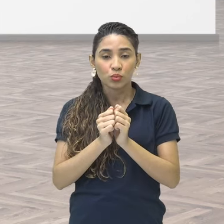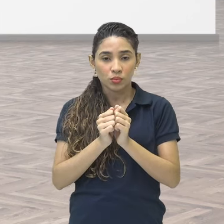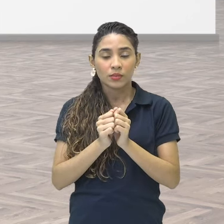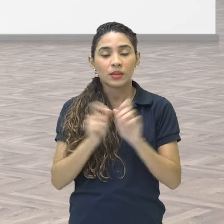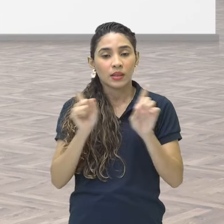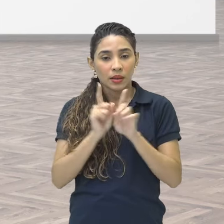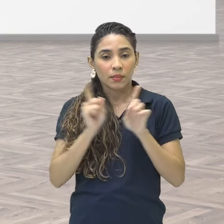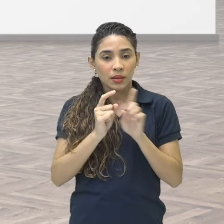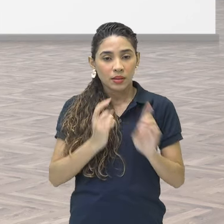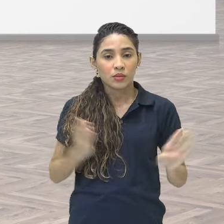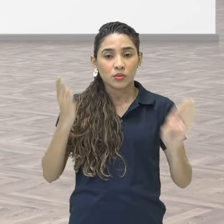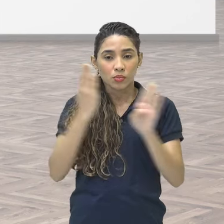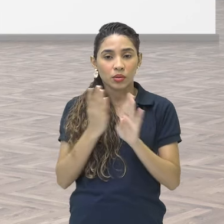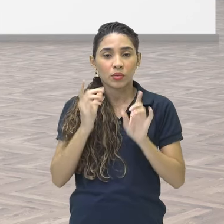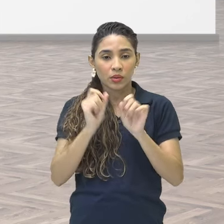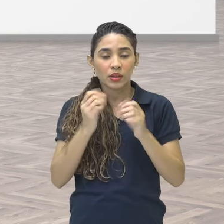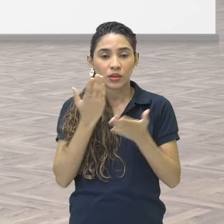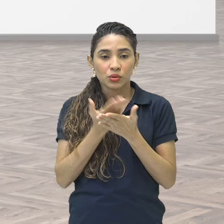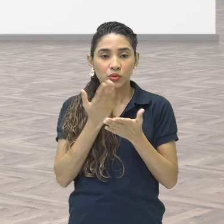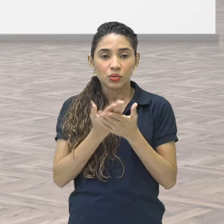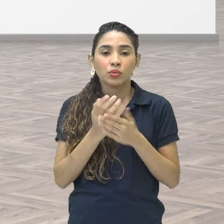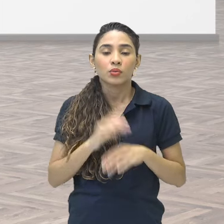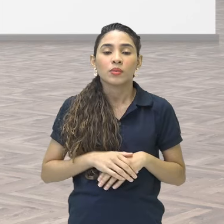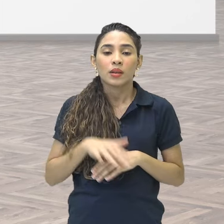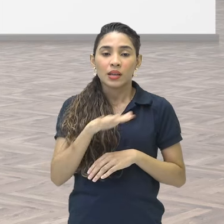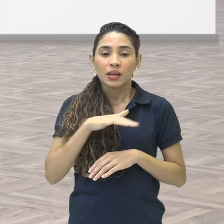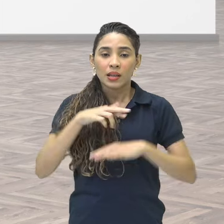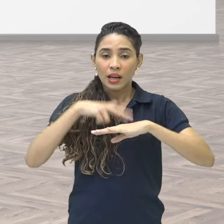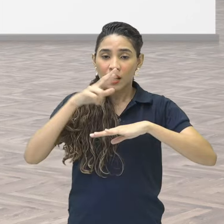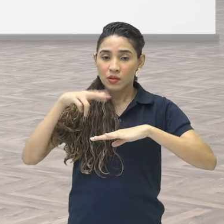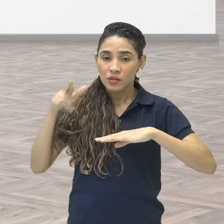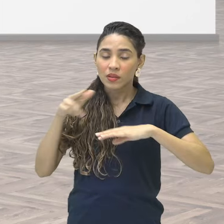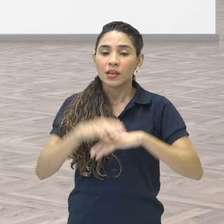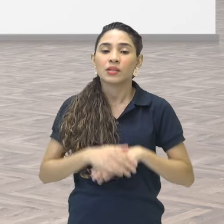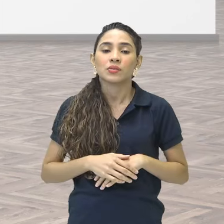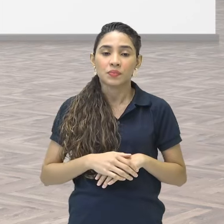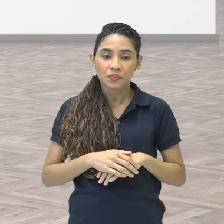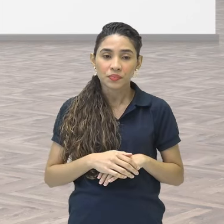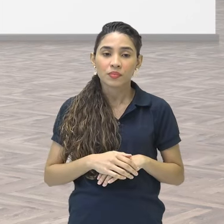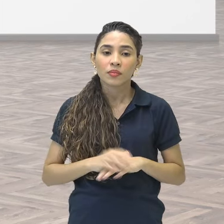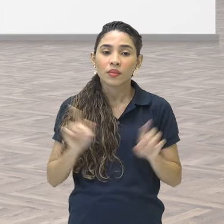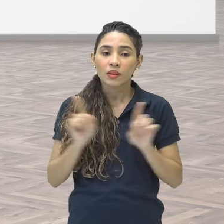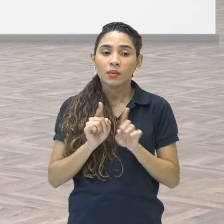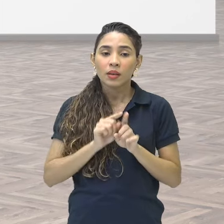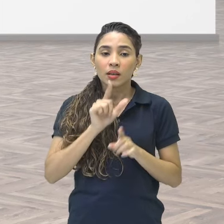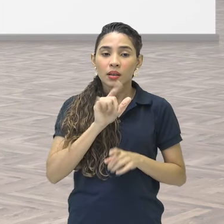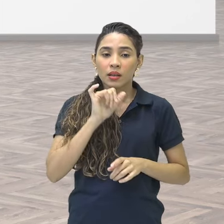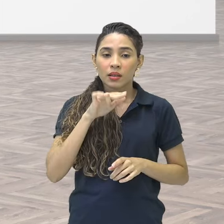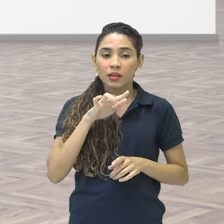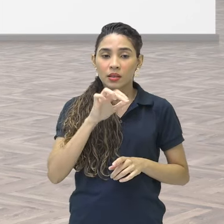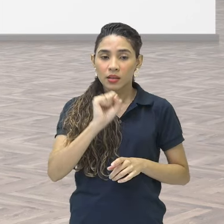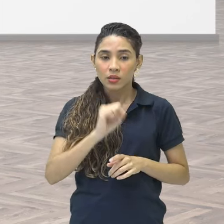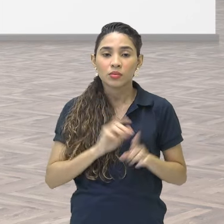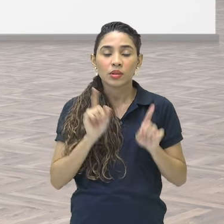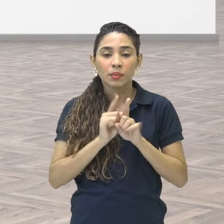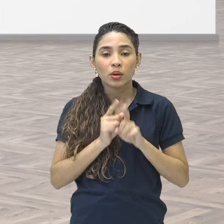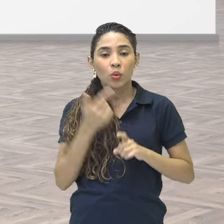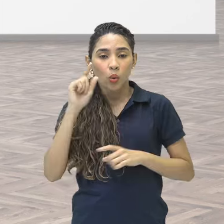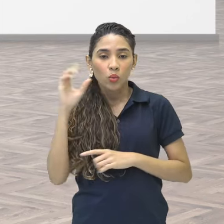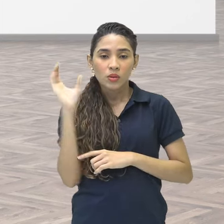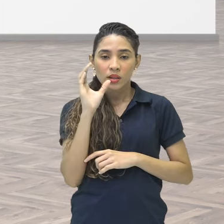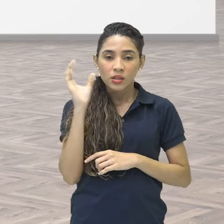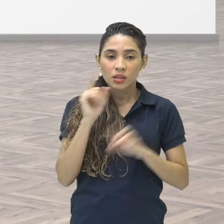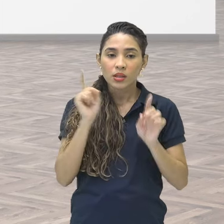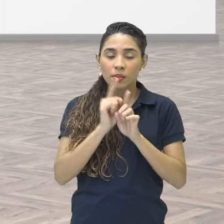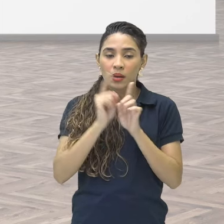também descobriram estudos aí, através da radioatividade artificial. Linus Pauling, que foi um outro cientista